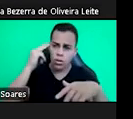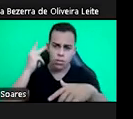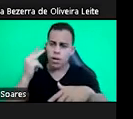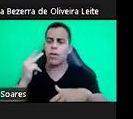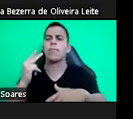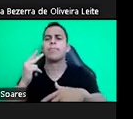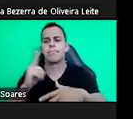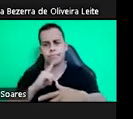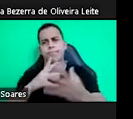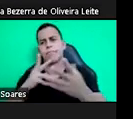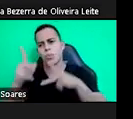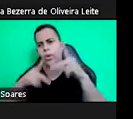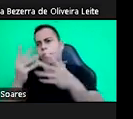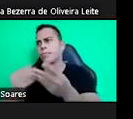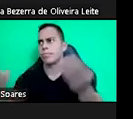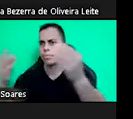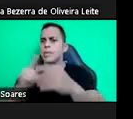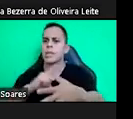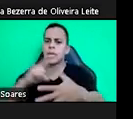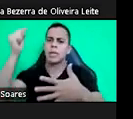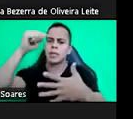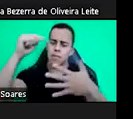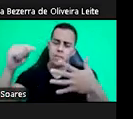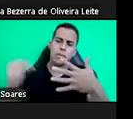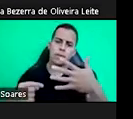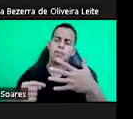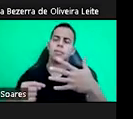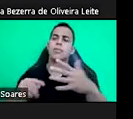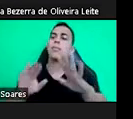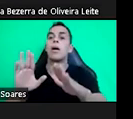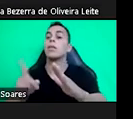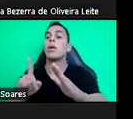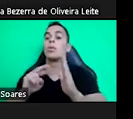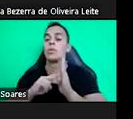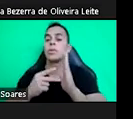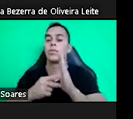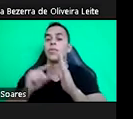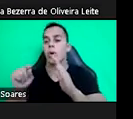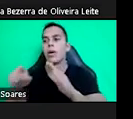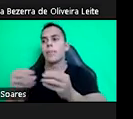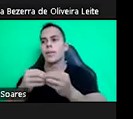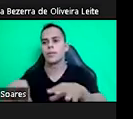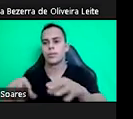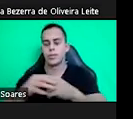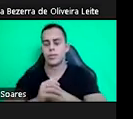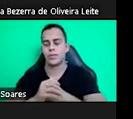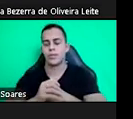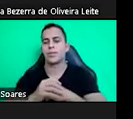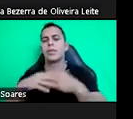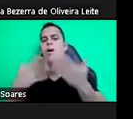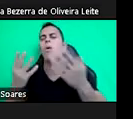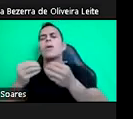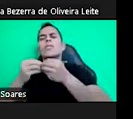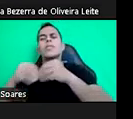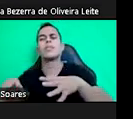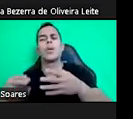na população que tem sintomas acima da média, mas não quer dizer que esses sintomas causem prejuízo. Então, que tipo de